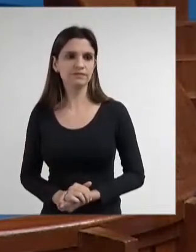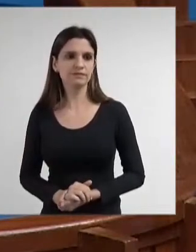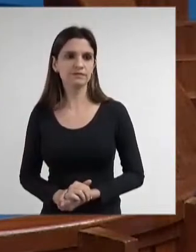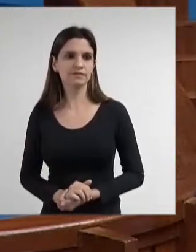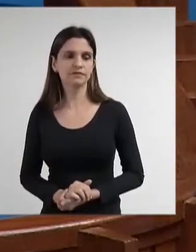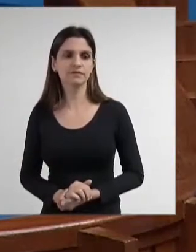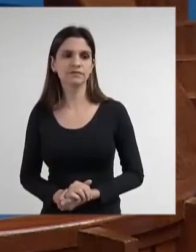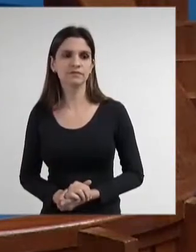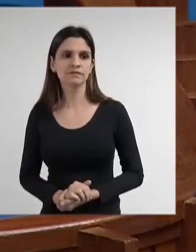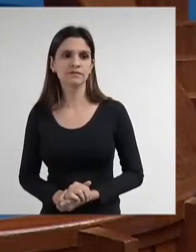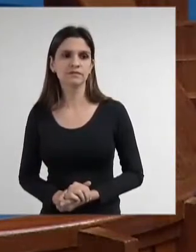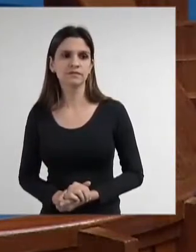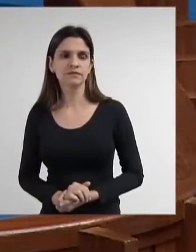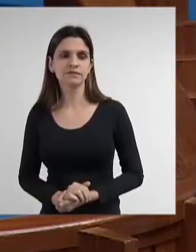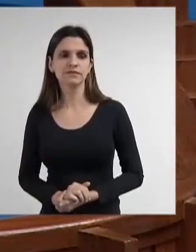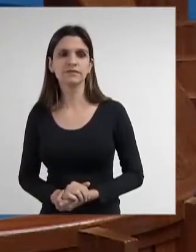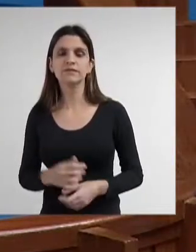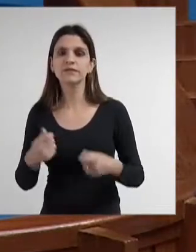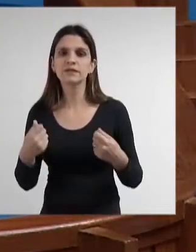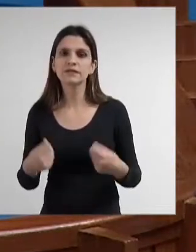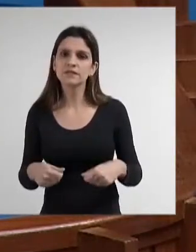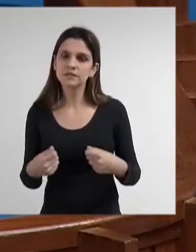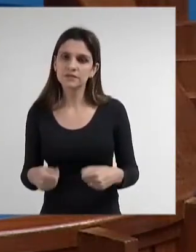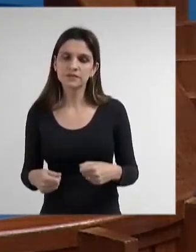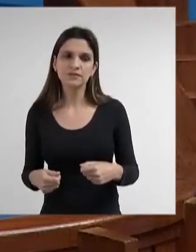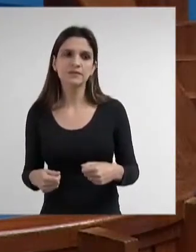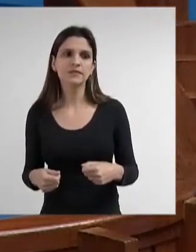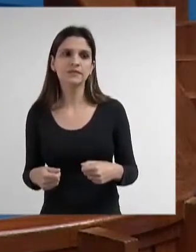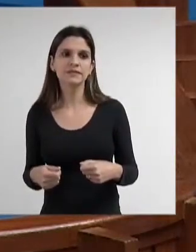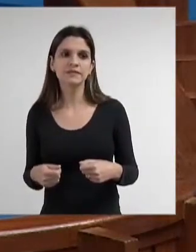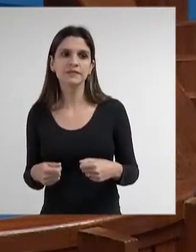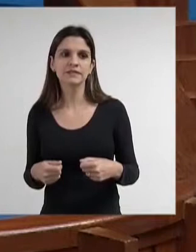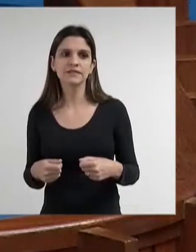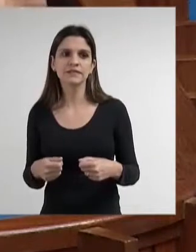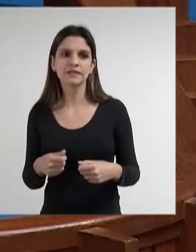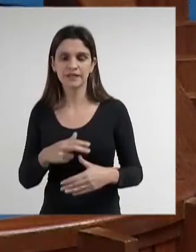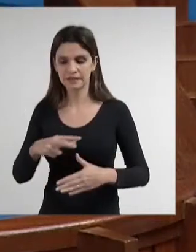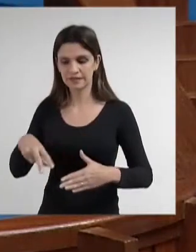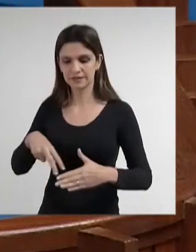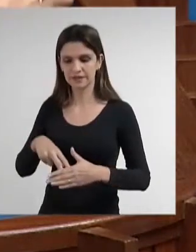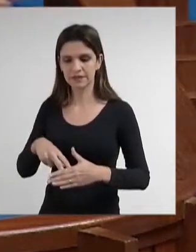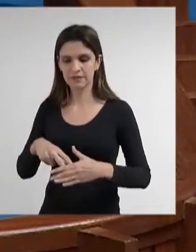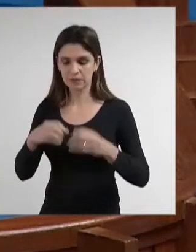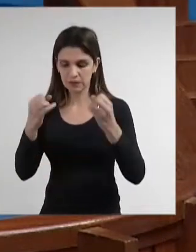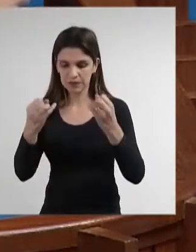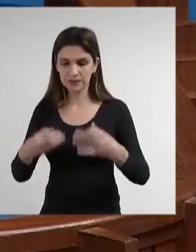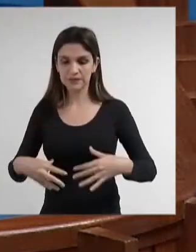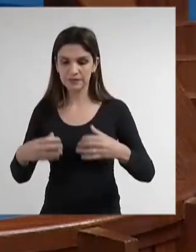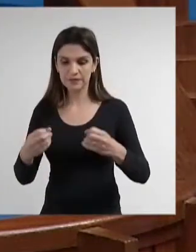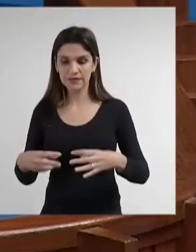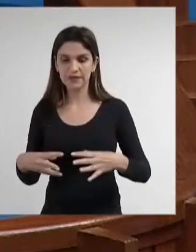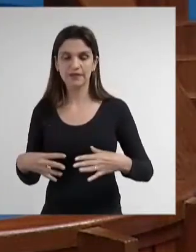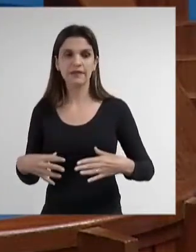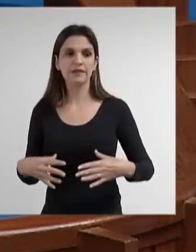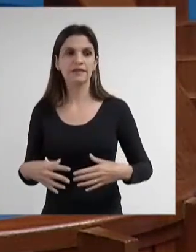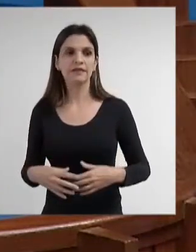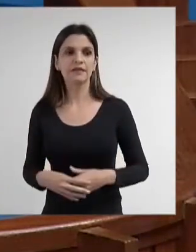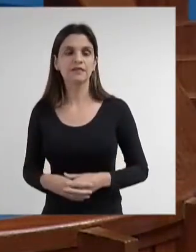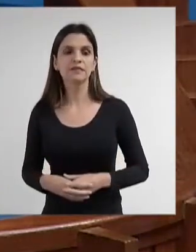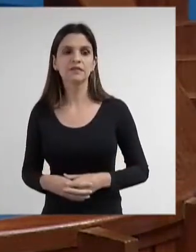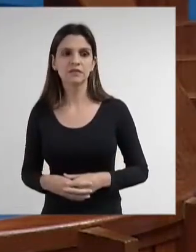tribuna, falando de que nós temos que trabalhar nas duas vertentes, lembrando aqui do caso da professora Naira